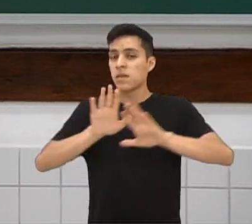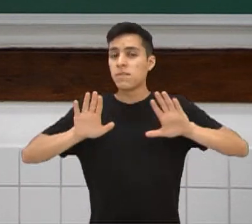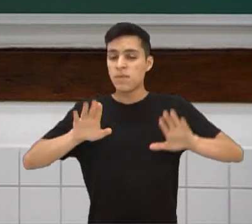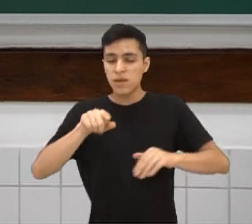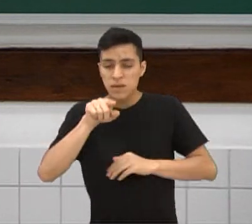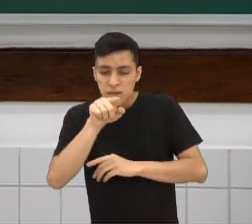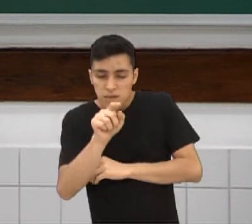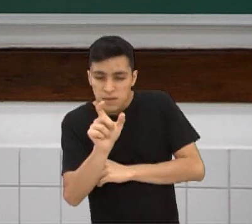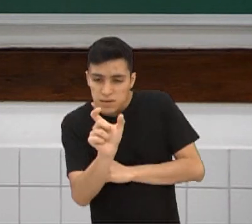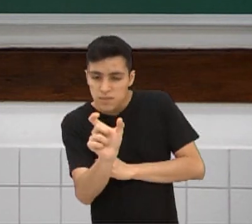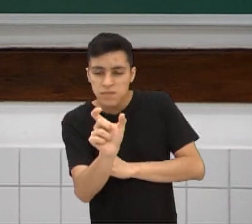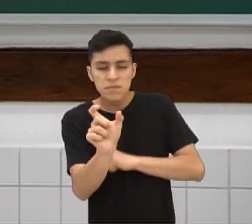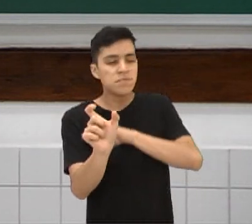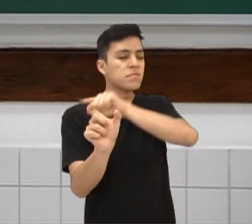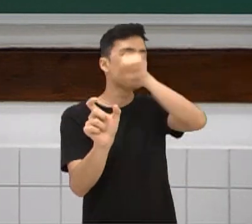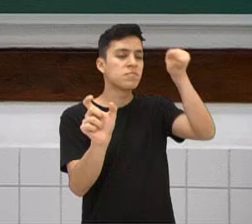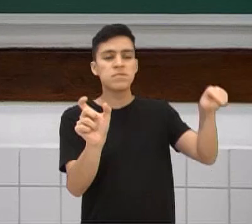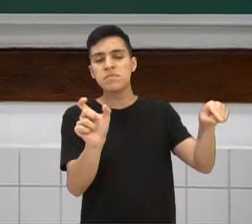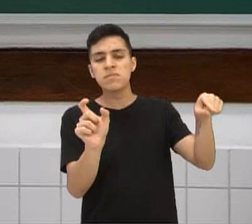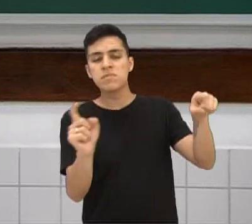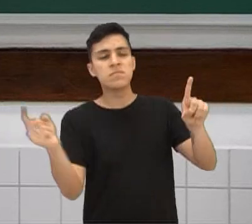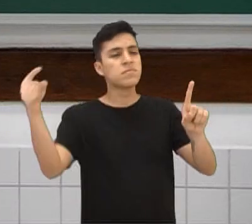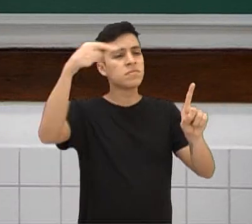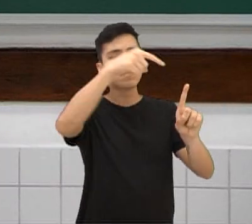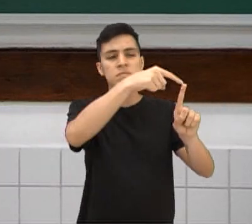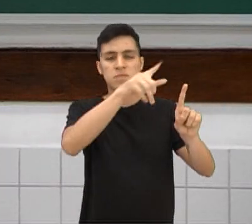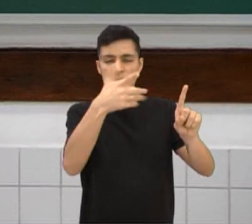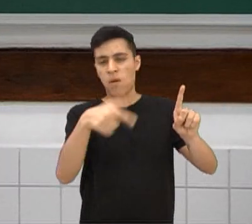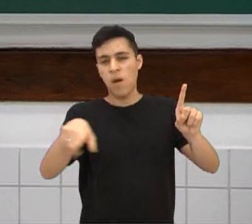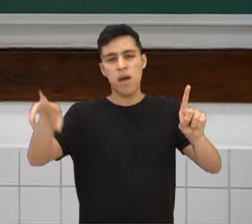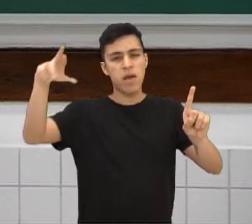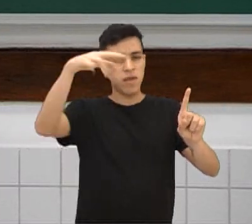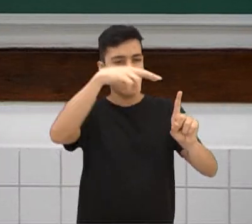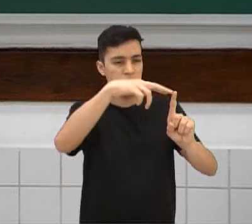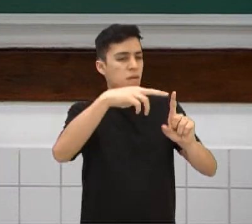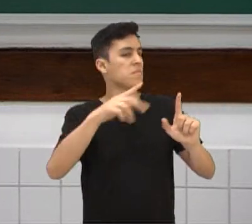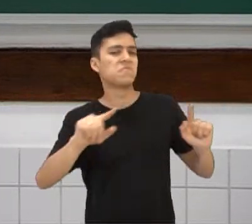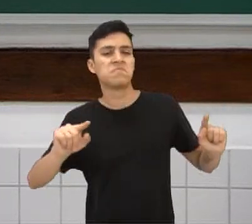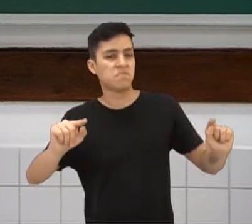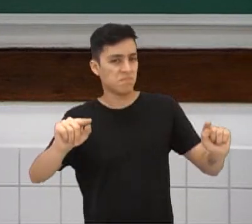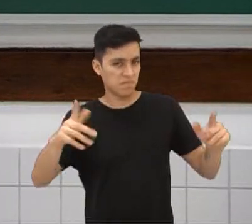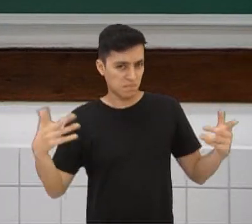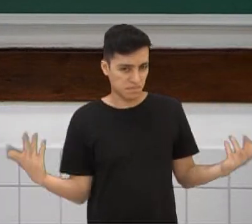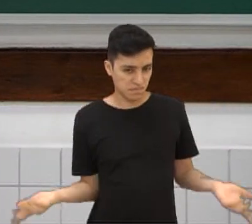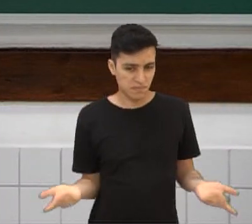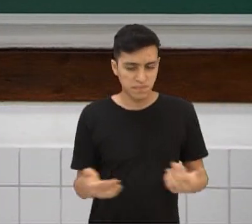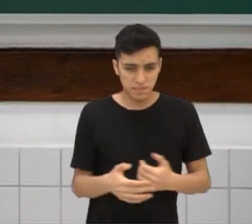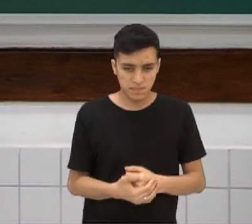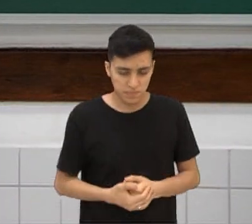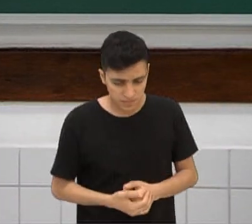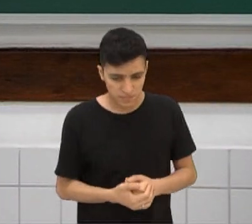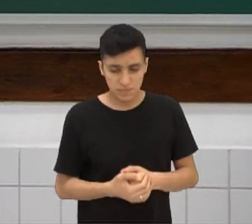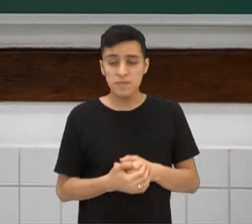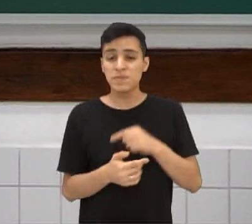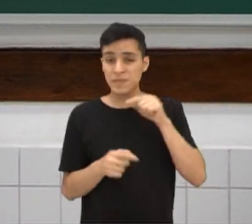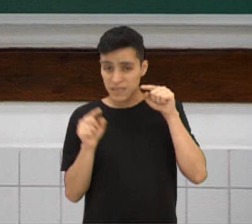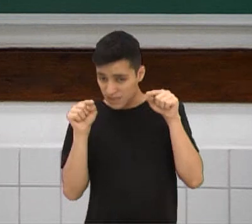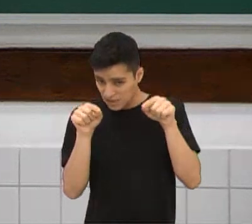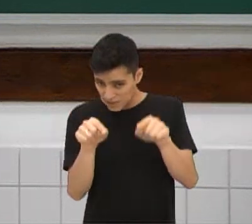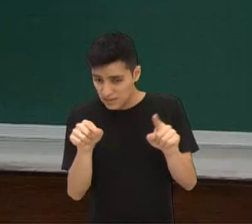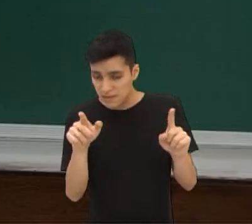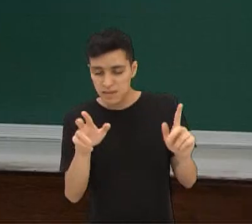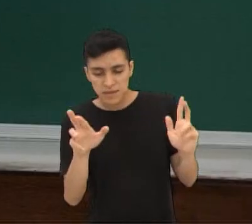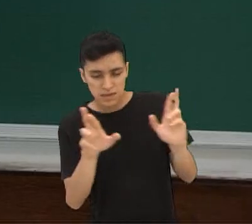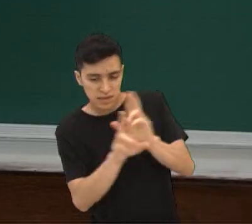Veja que ele está em destaque. Então, refers to Garcia Marquez and his relation with the journalist. Ele faz